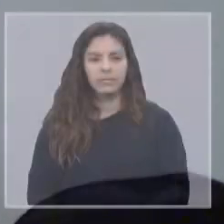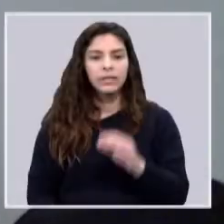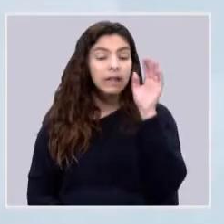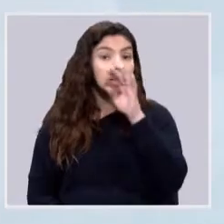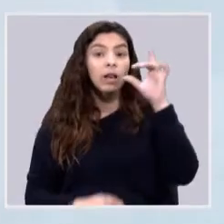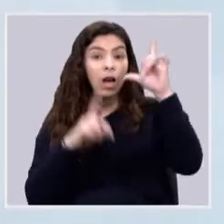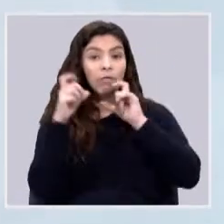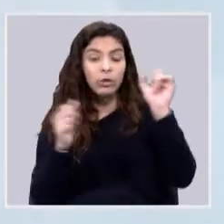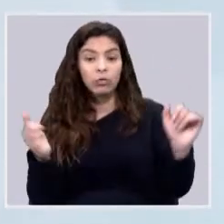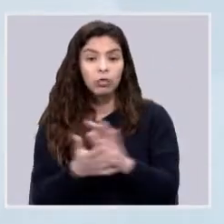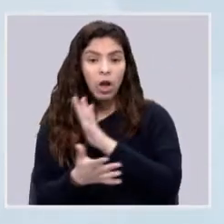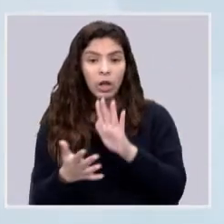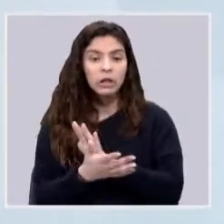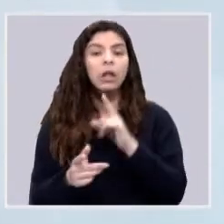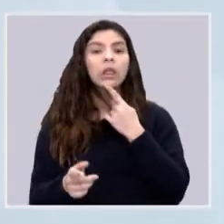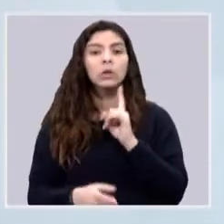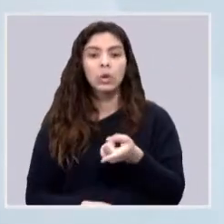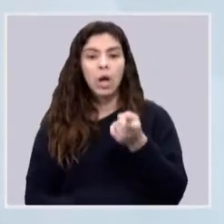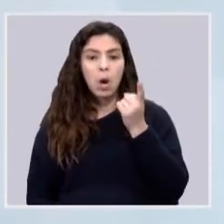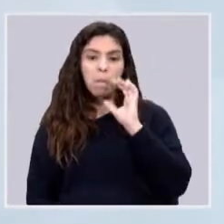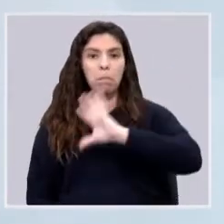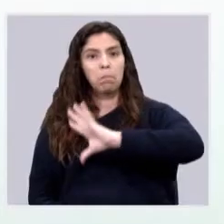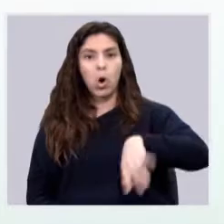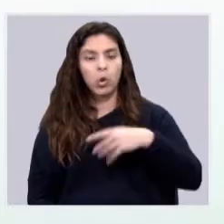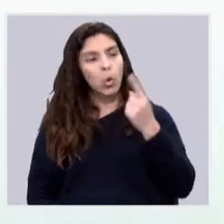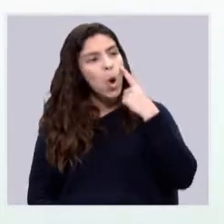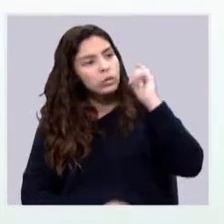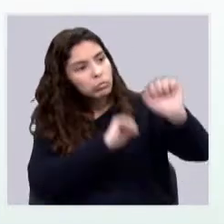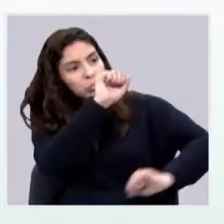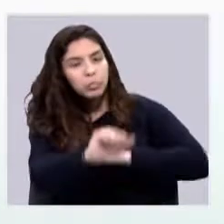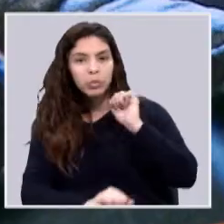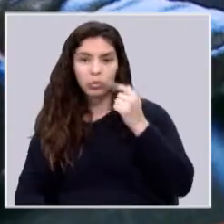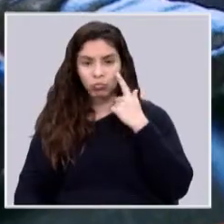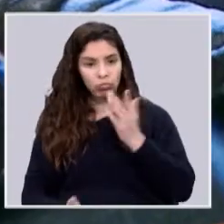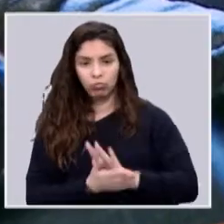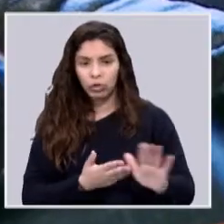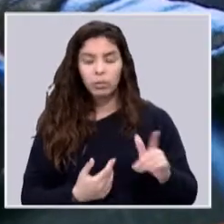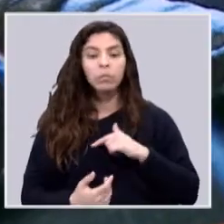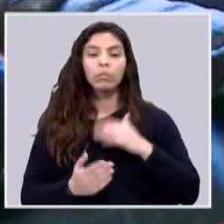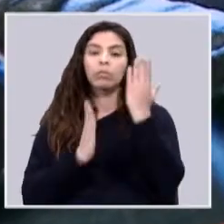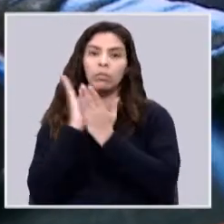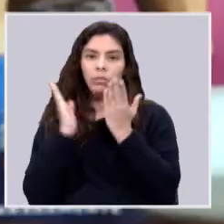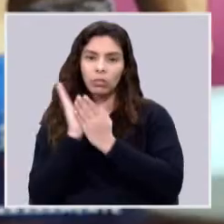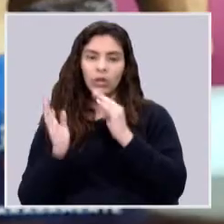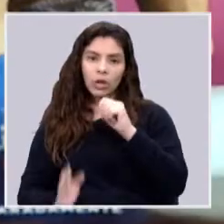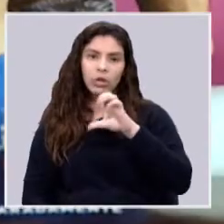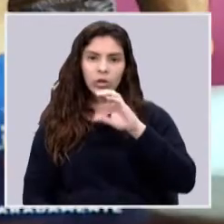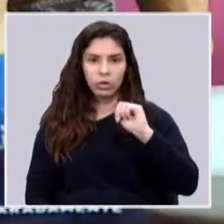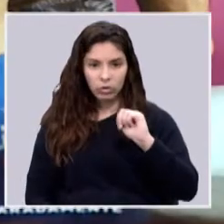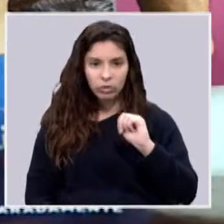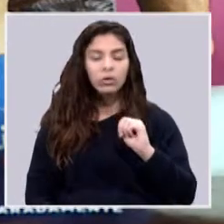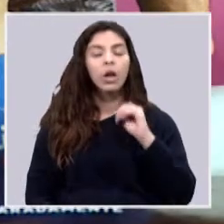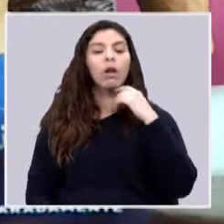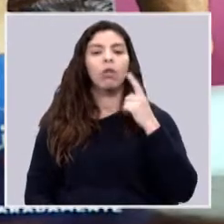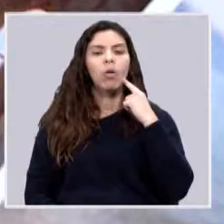Sem uma fotojornalista não conhecíamos o mundo. Eu estudei audiovisual e multimédia na ESC e